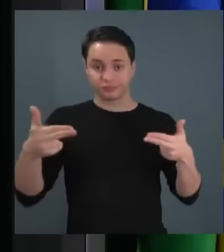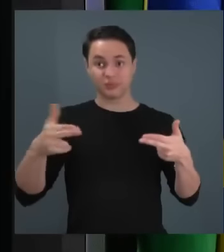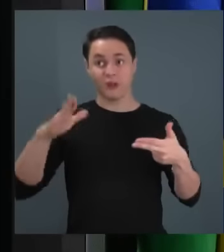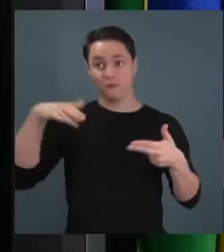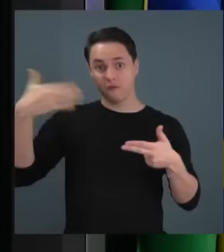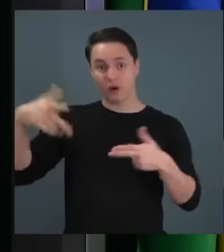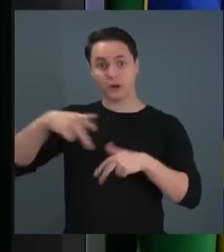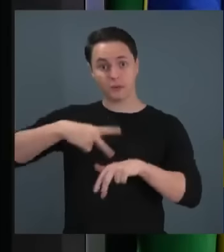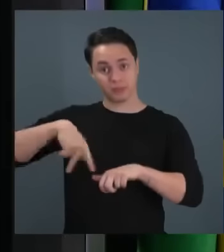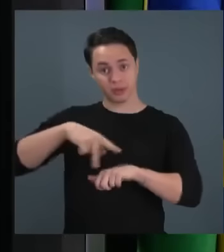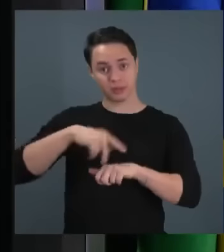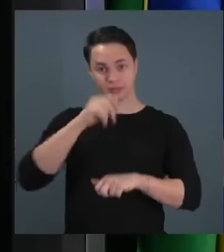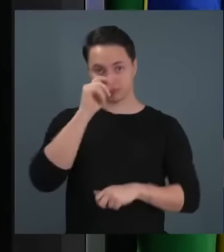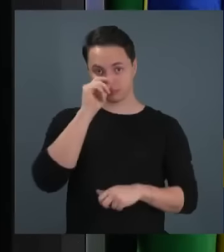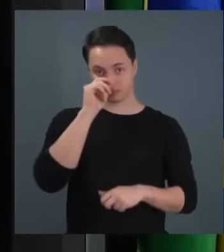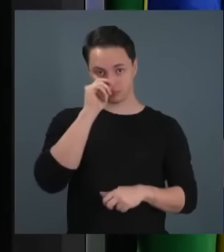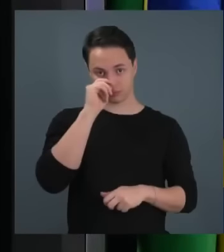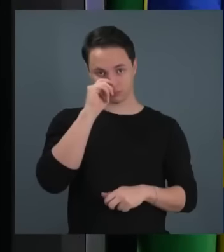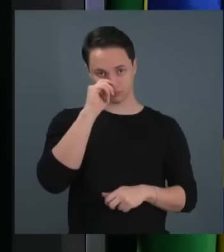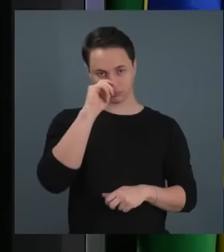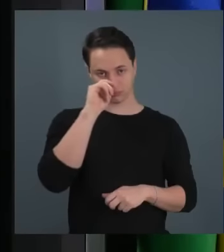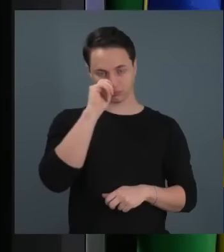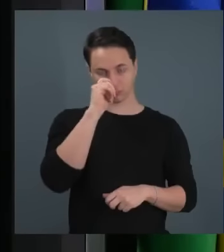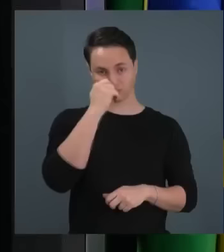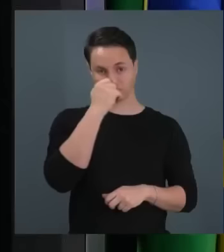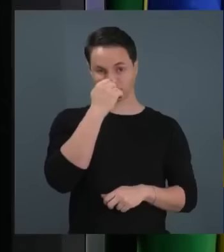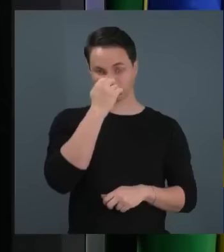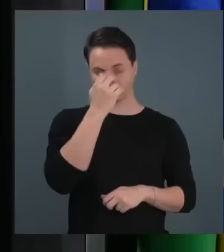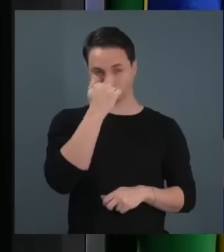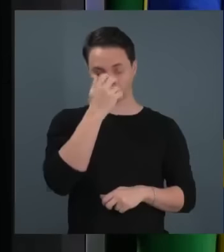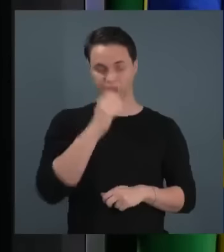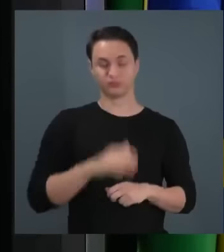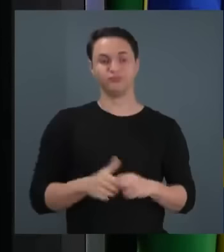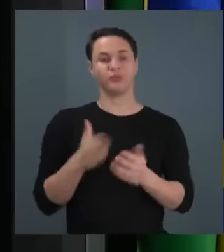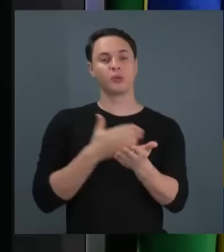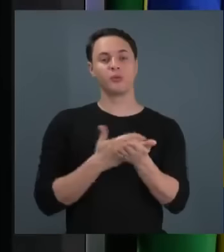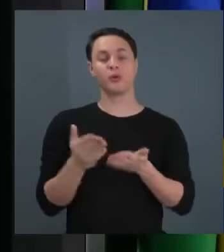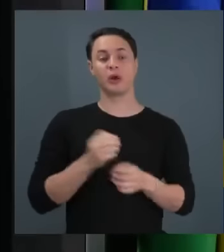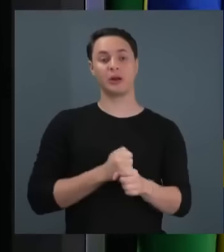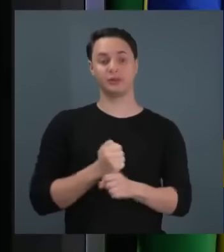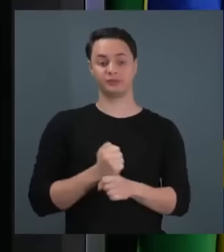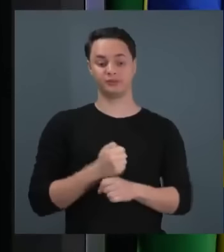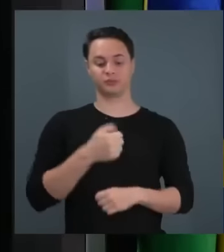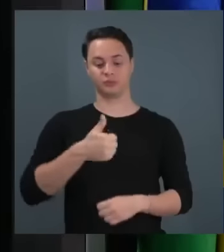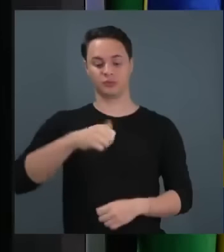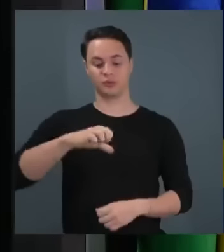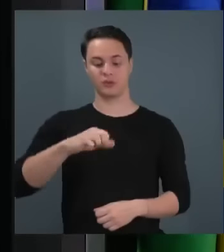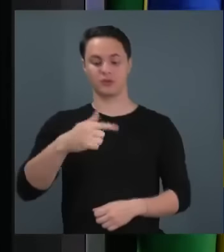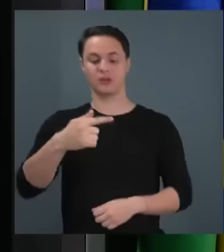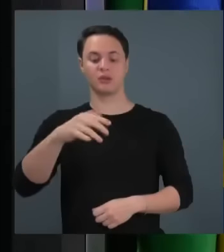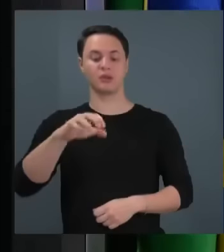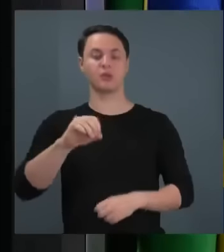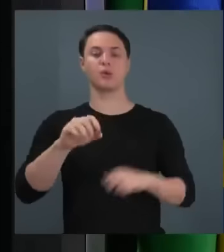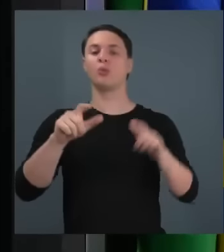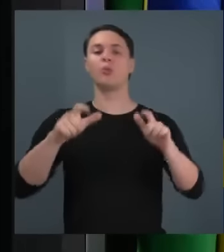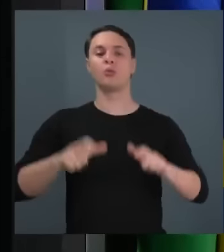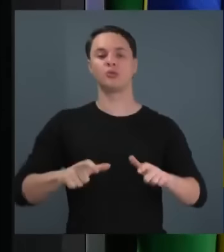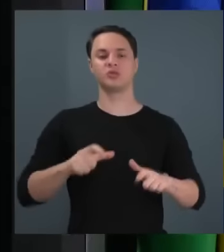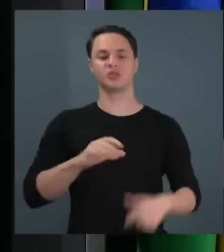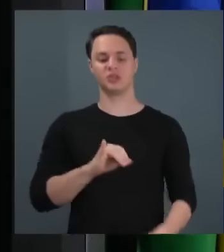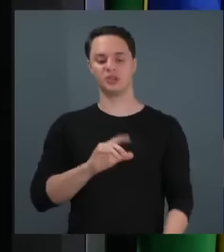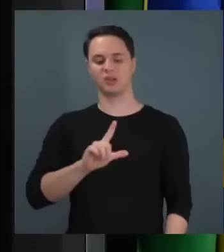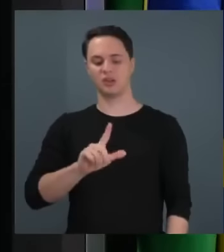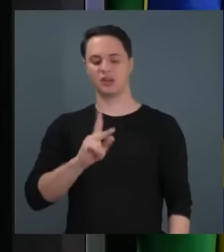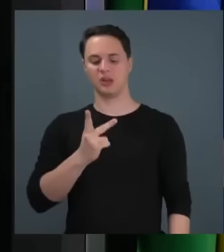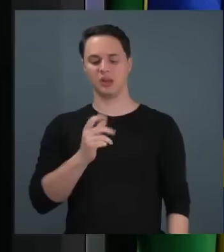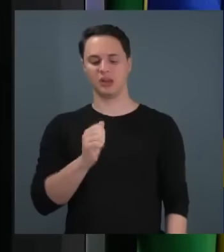Sua origem se deu na década de 70, dentro do sistema prisional da Ilha Grande, mais precisamente na colônia penal Cândido